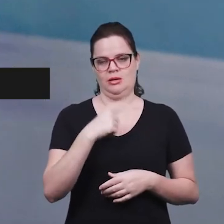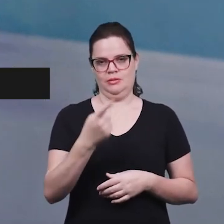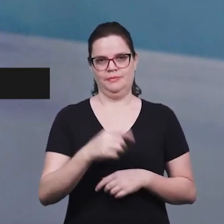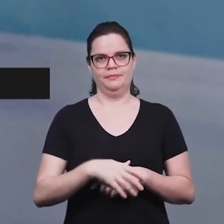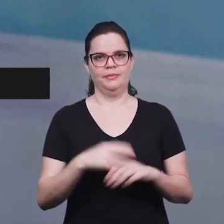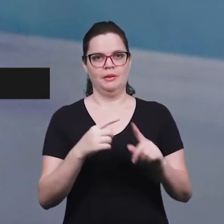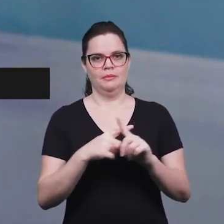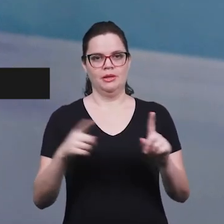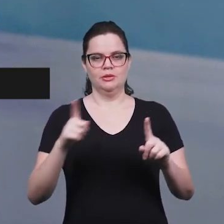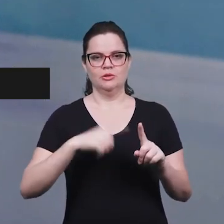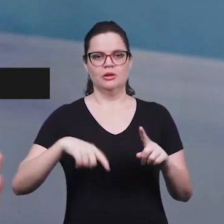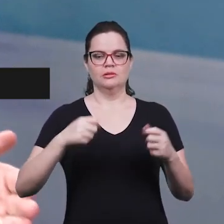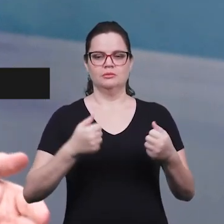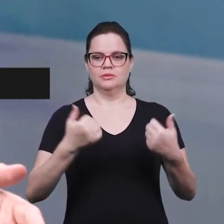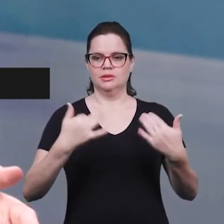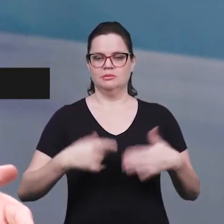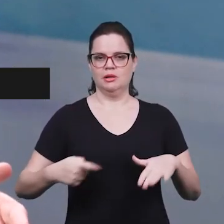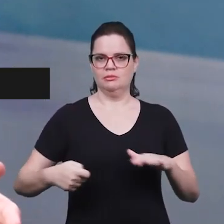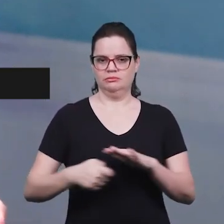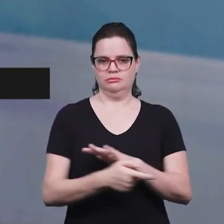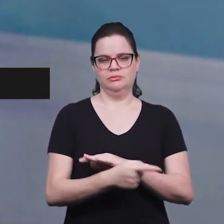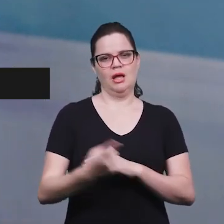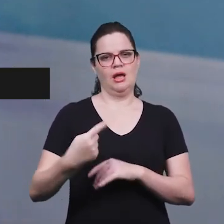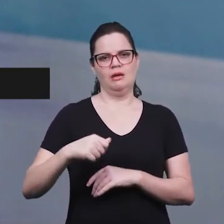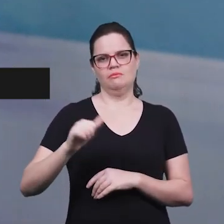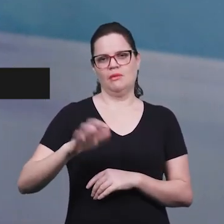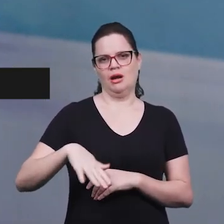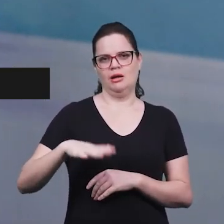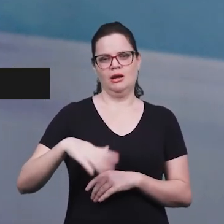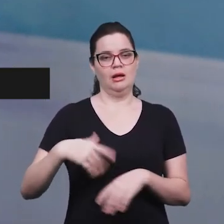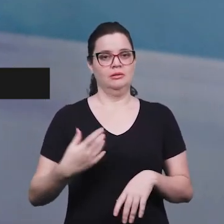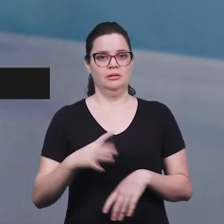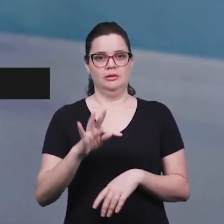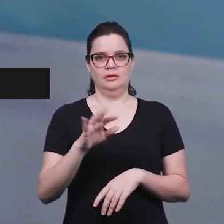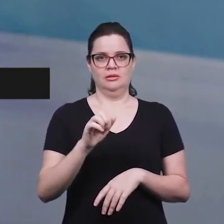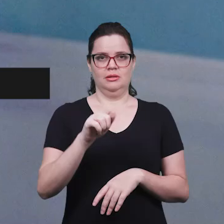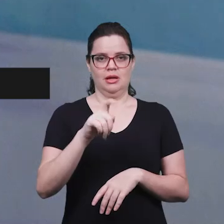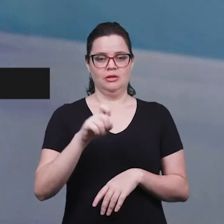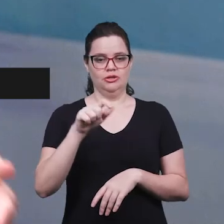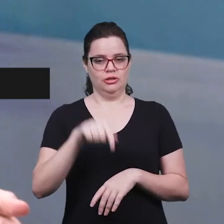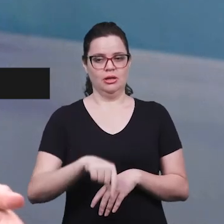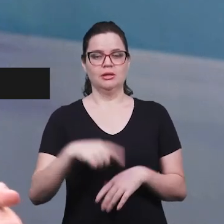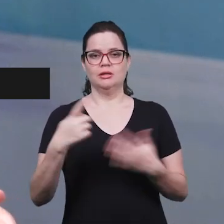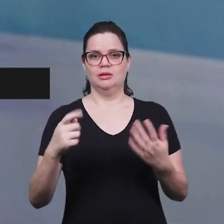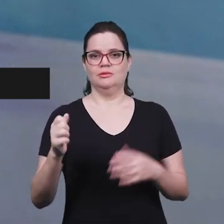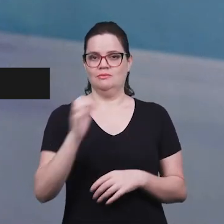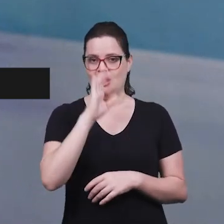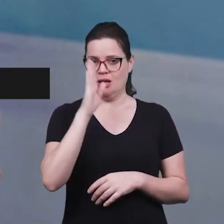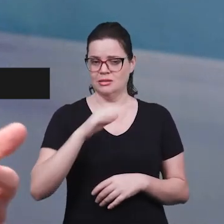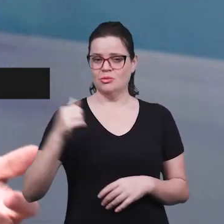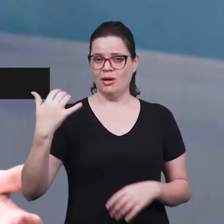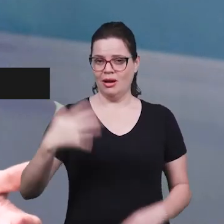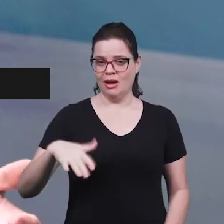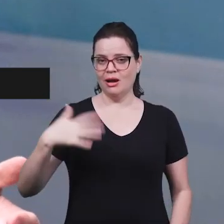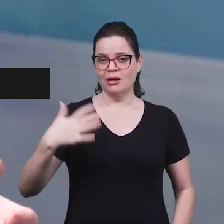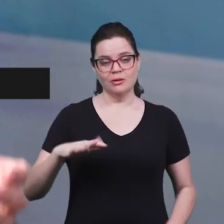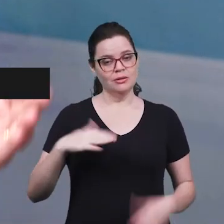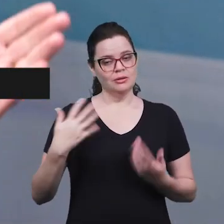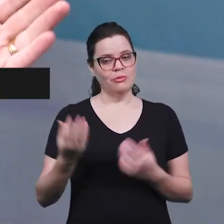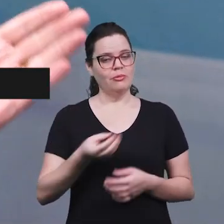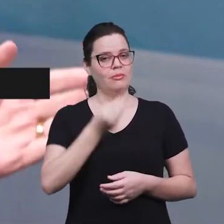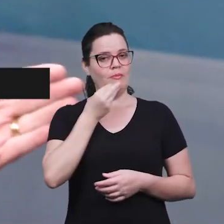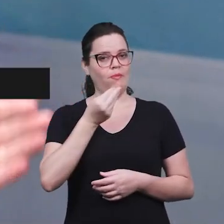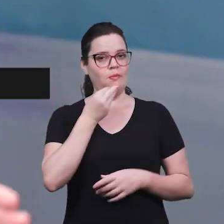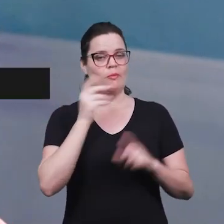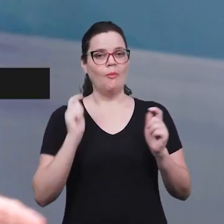falando de aplicações de baixa complexidade. As taxas no nosso país é alta, então é uma oportunidade